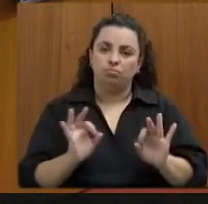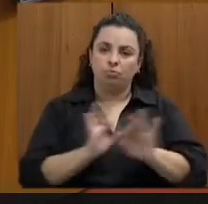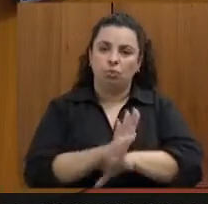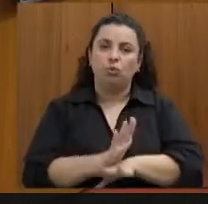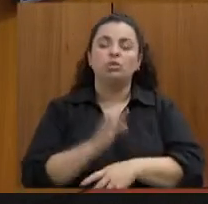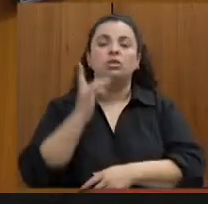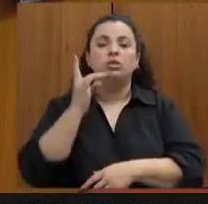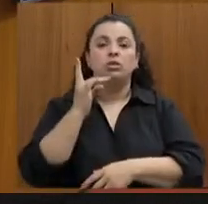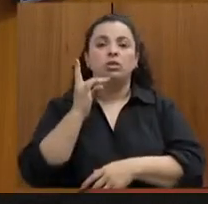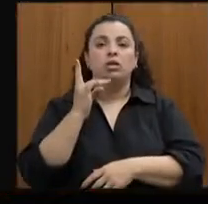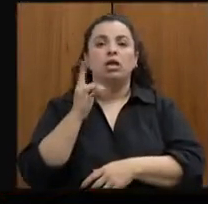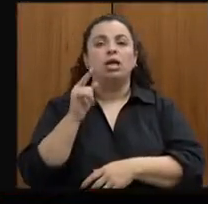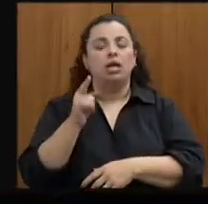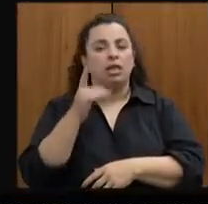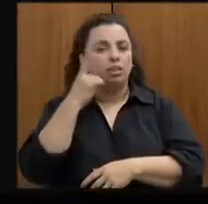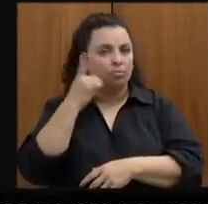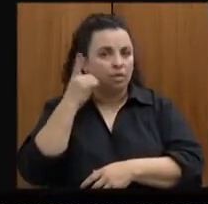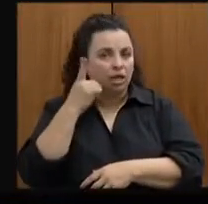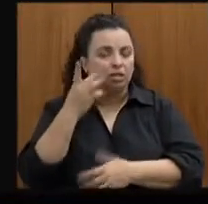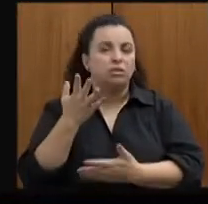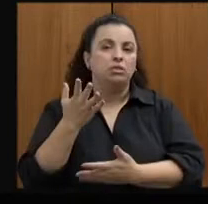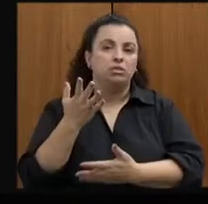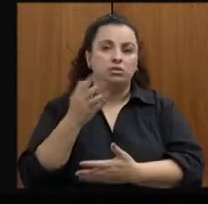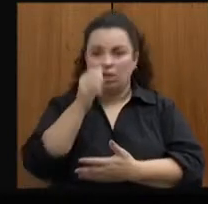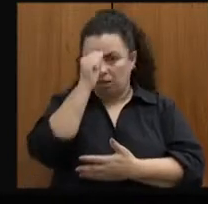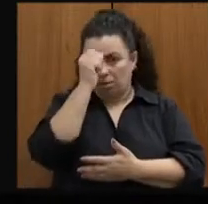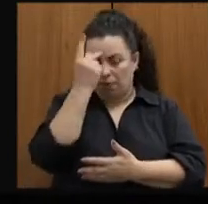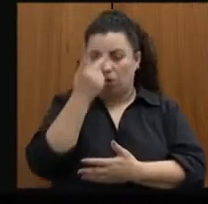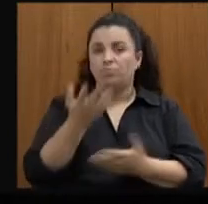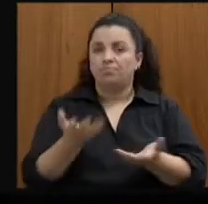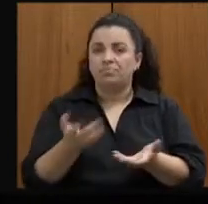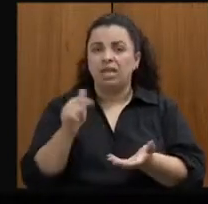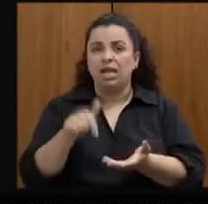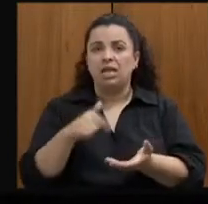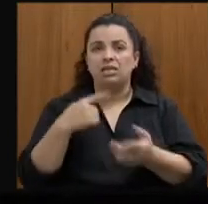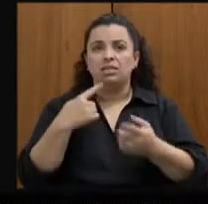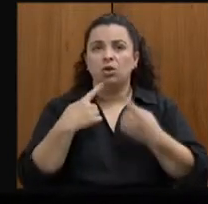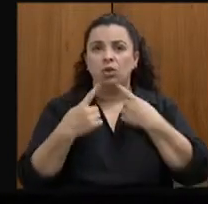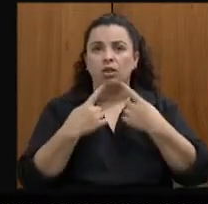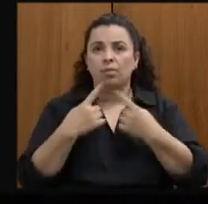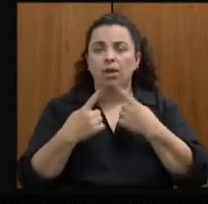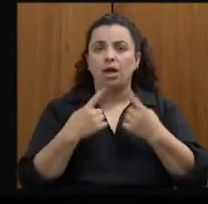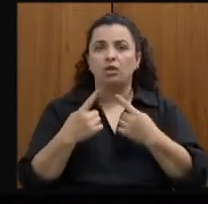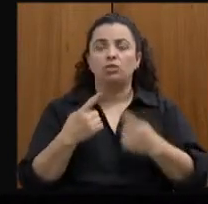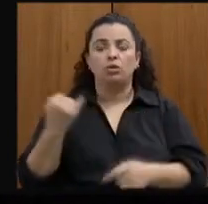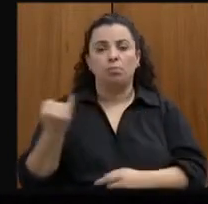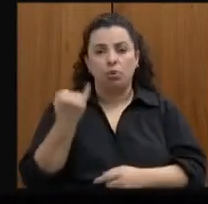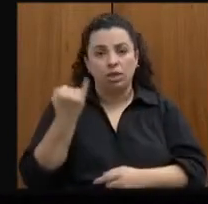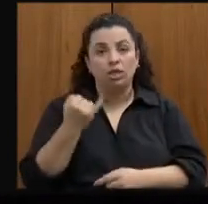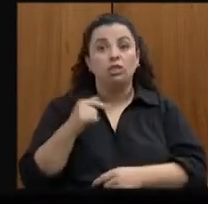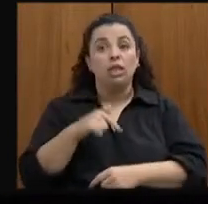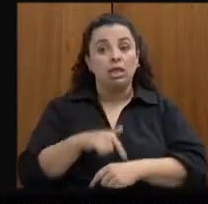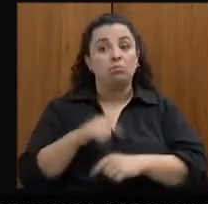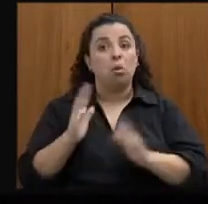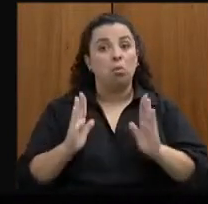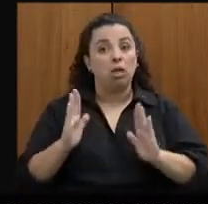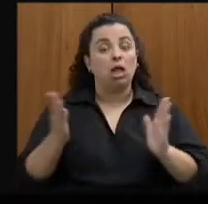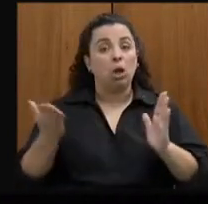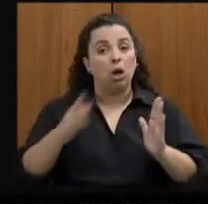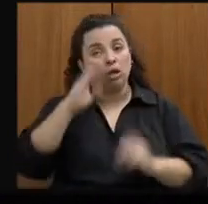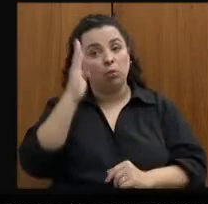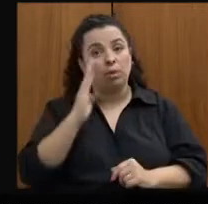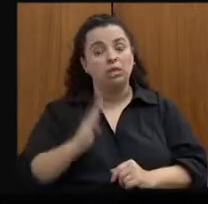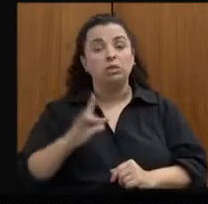deputada Ana Paula. Eu acho que esse é um debate de fundo no momento que o Brasil passa por uma